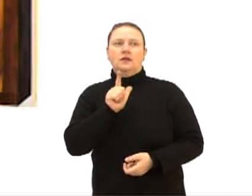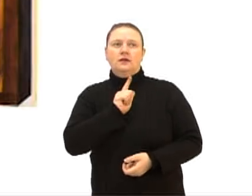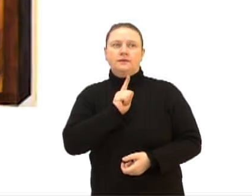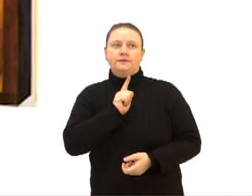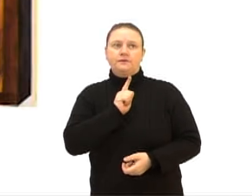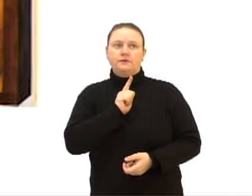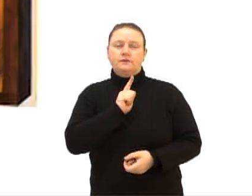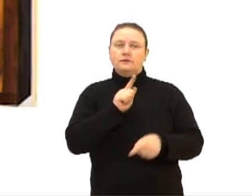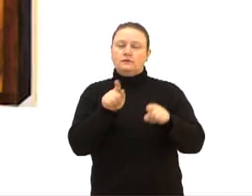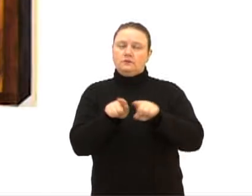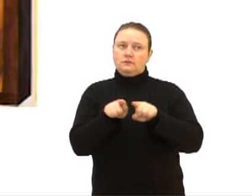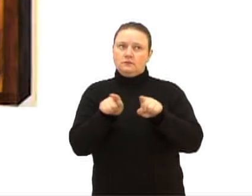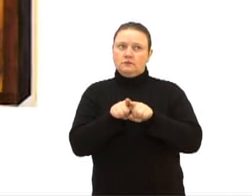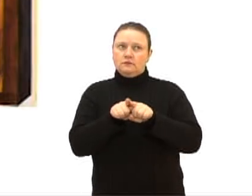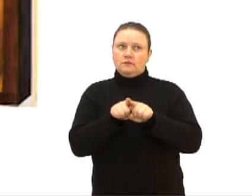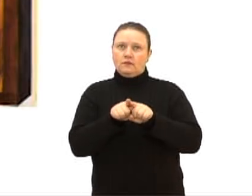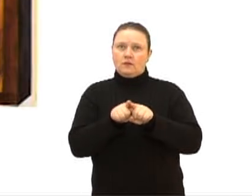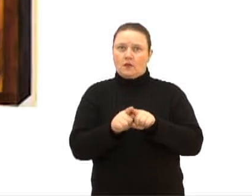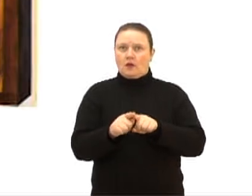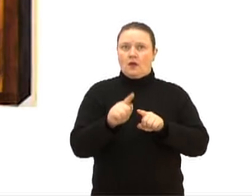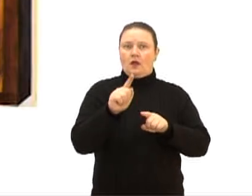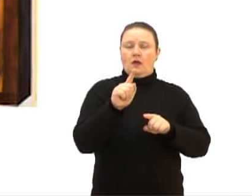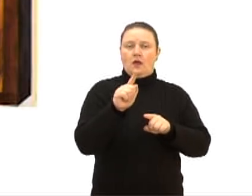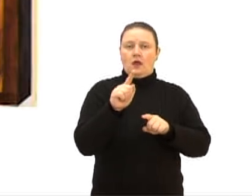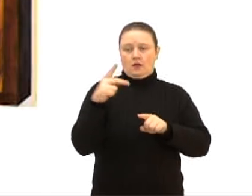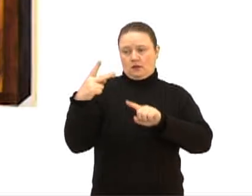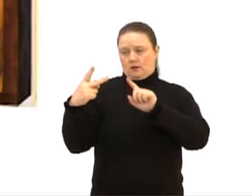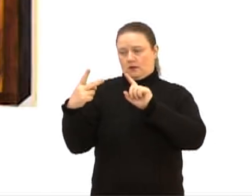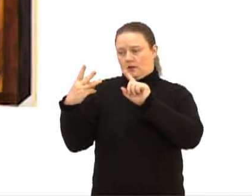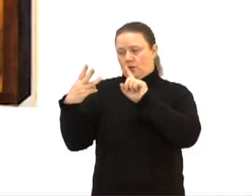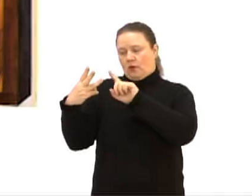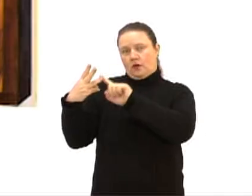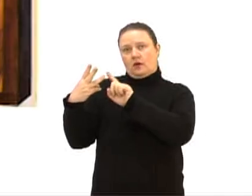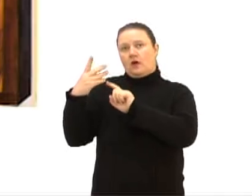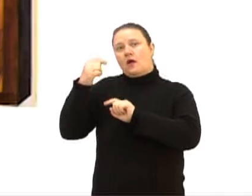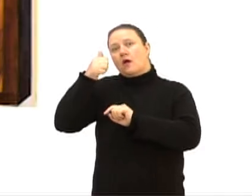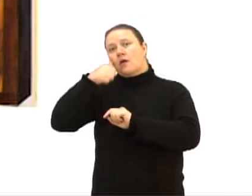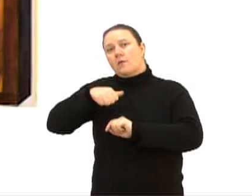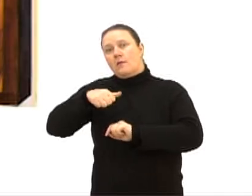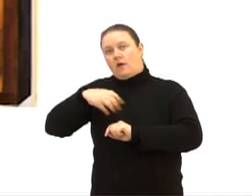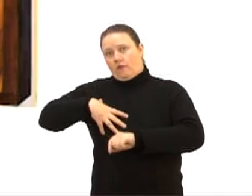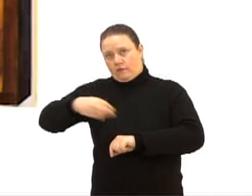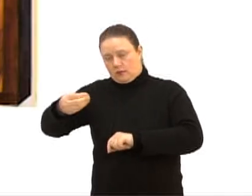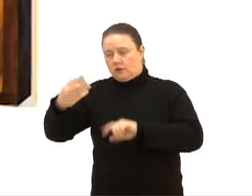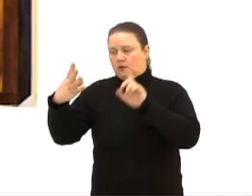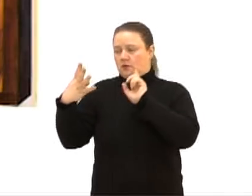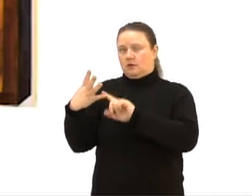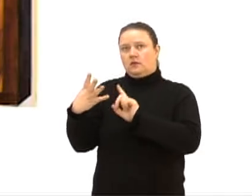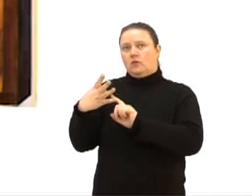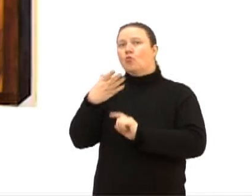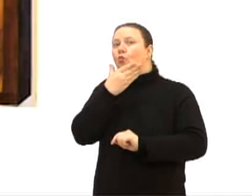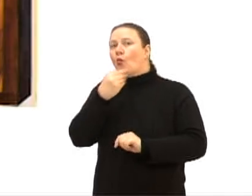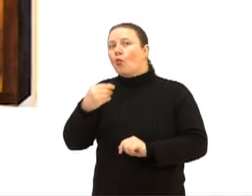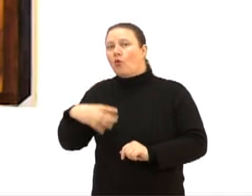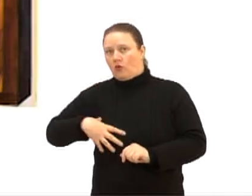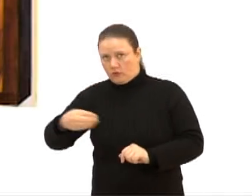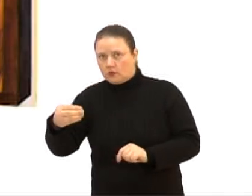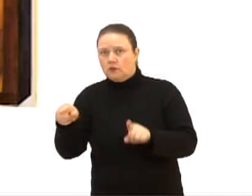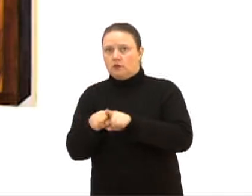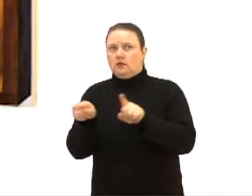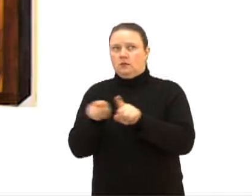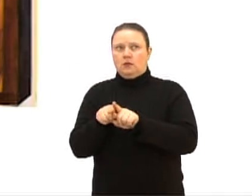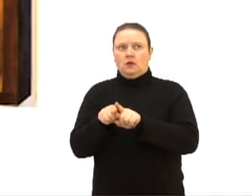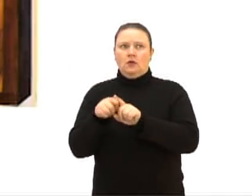temos atrás, provavelmente, uma filha maior e um filho que também carregam ali roupas,